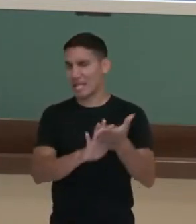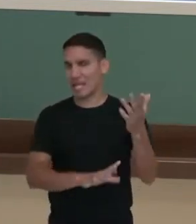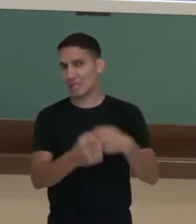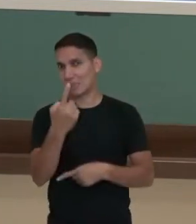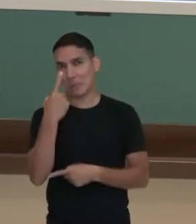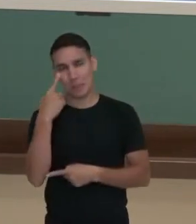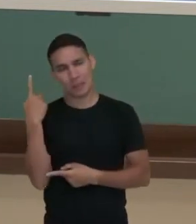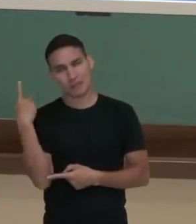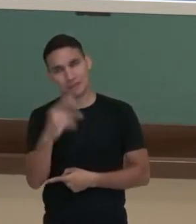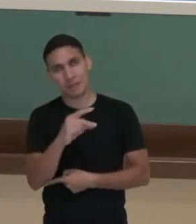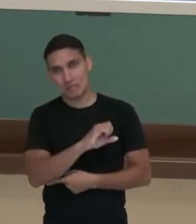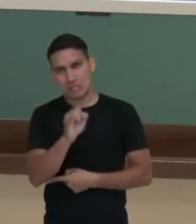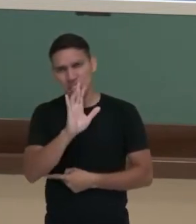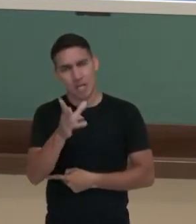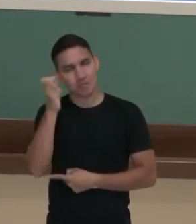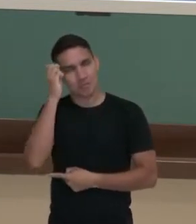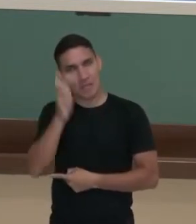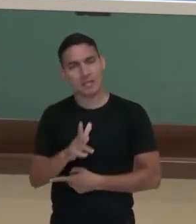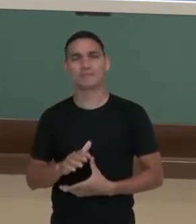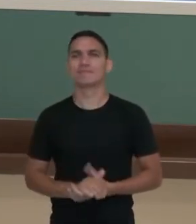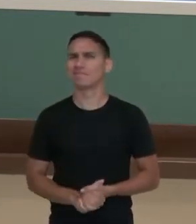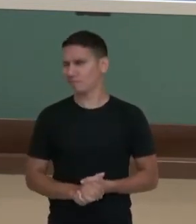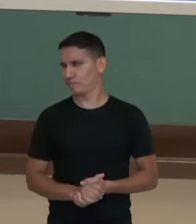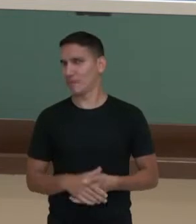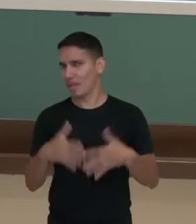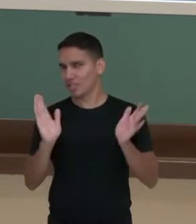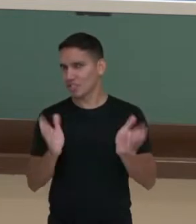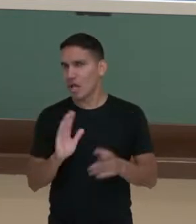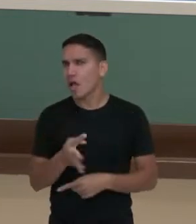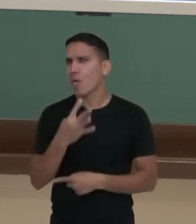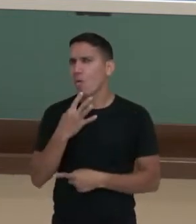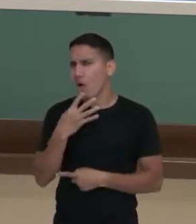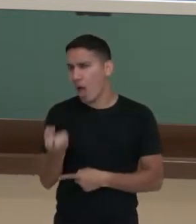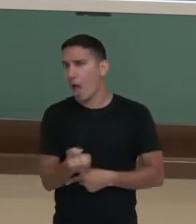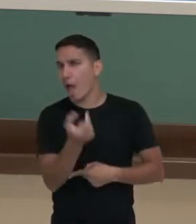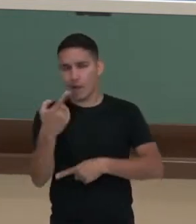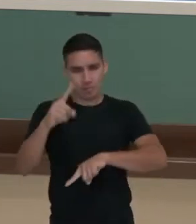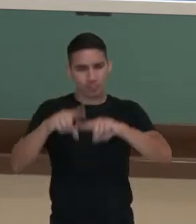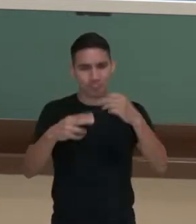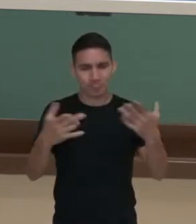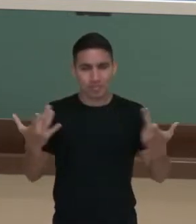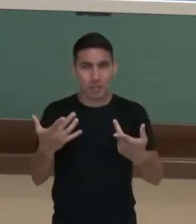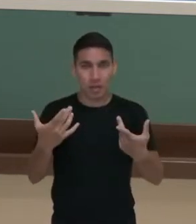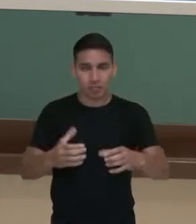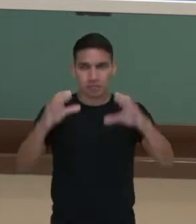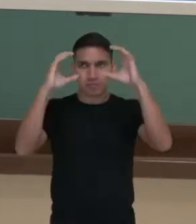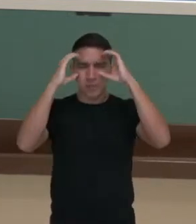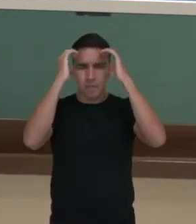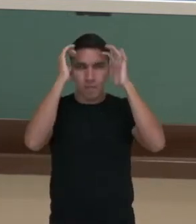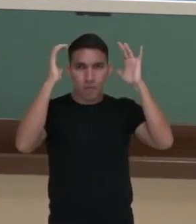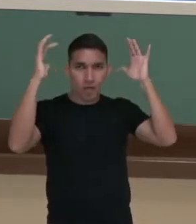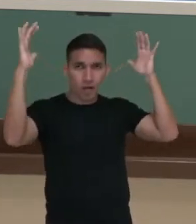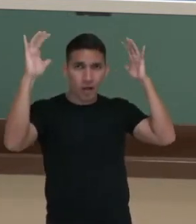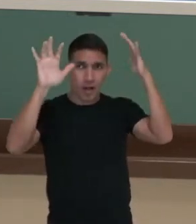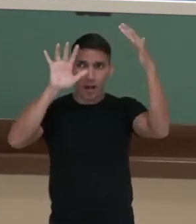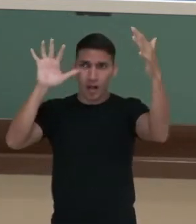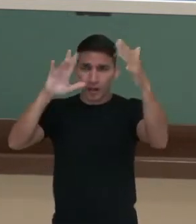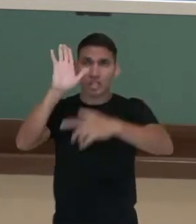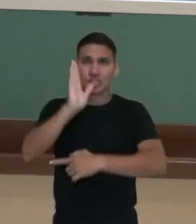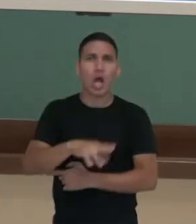atividade, então, vamos ver se vocês estão espertos. Você conhece algum dispositivo de realidade virtual?